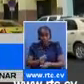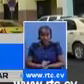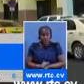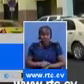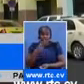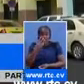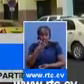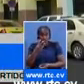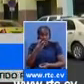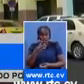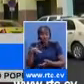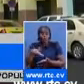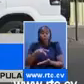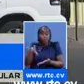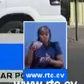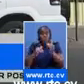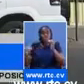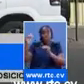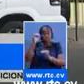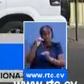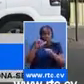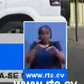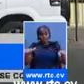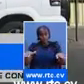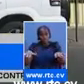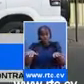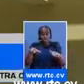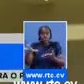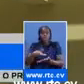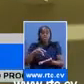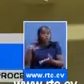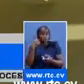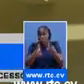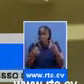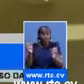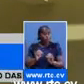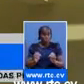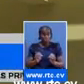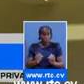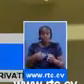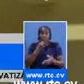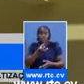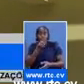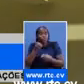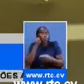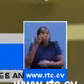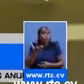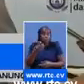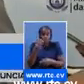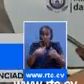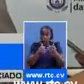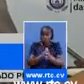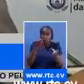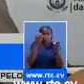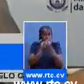opções que estão em cima da mesa, ainda não se escolheu nenhuma e explica como é que todo o processo vai funcionar.